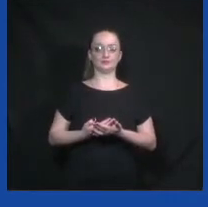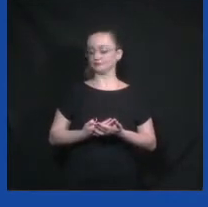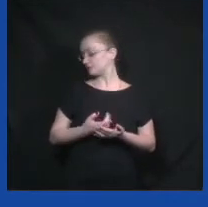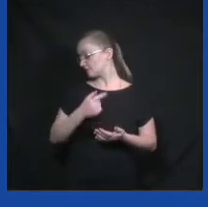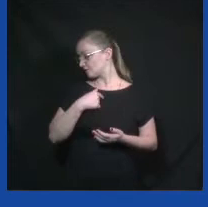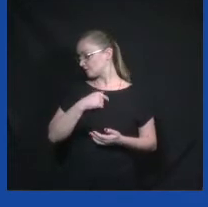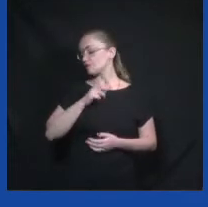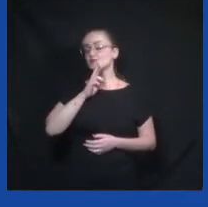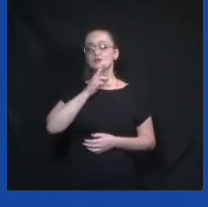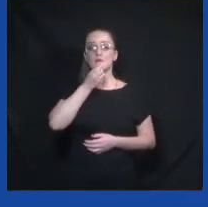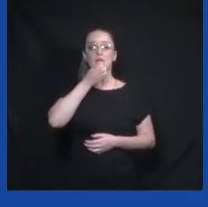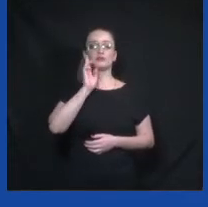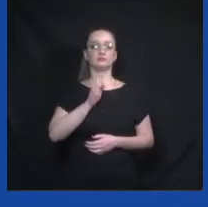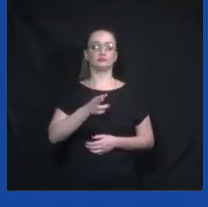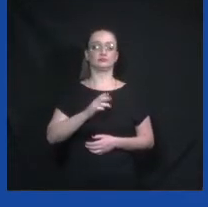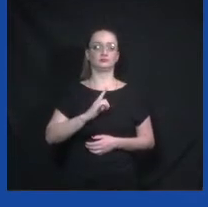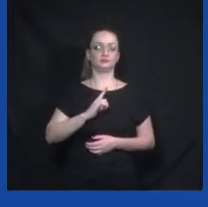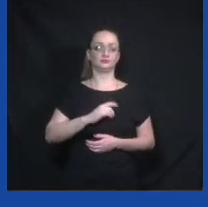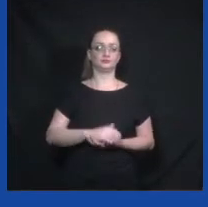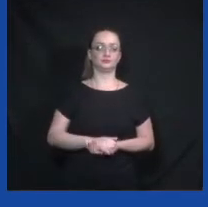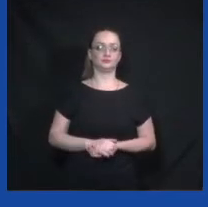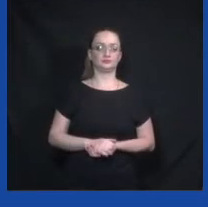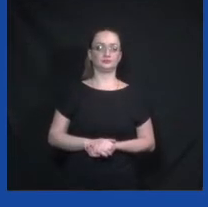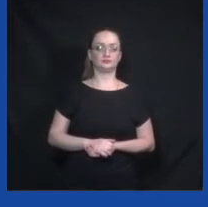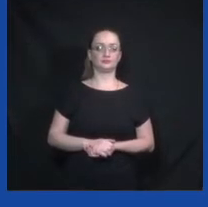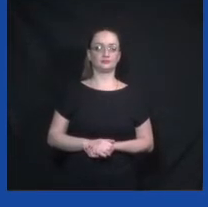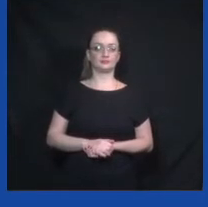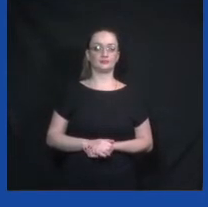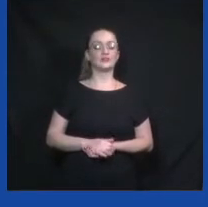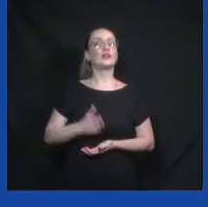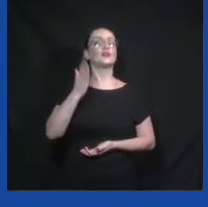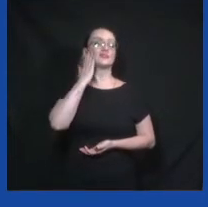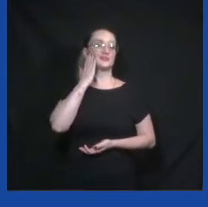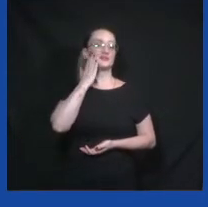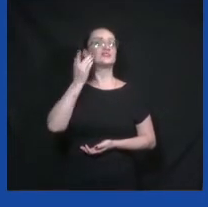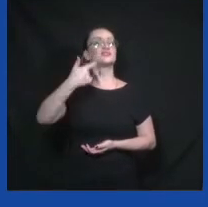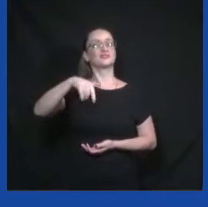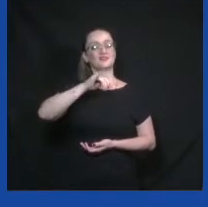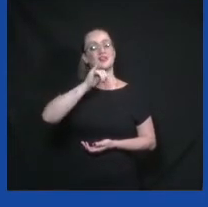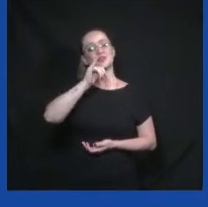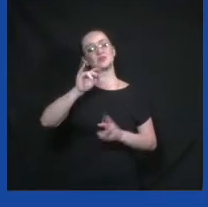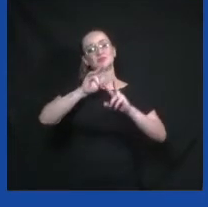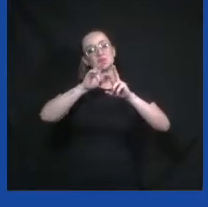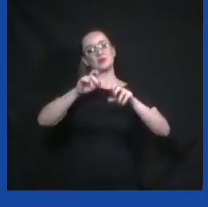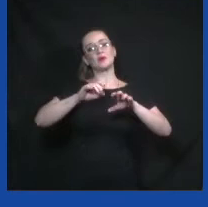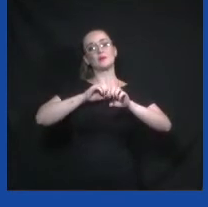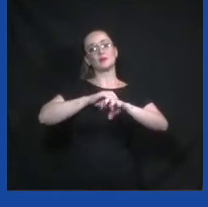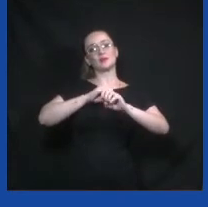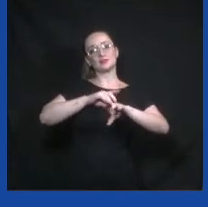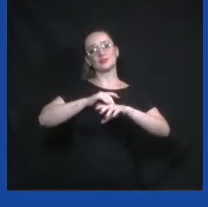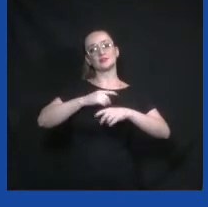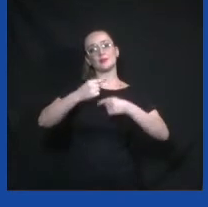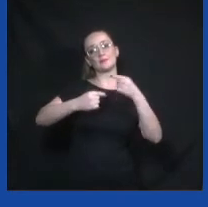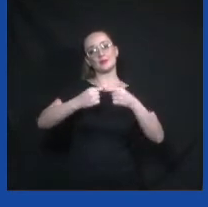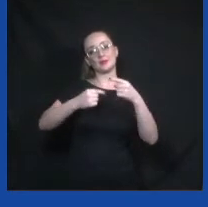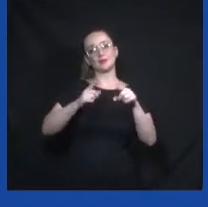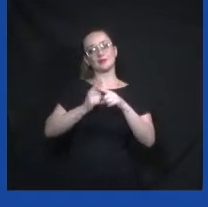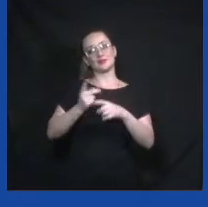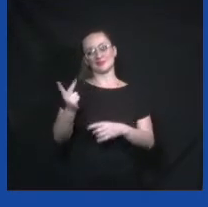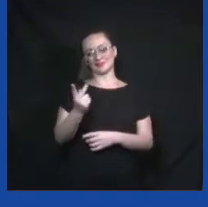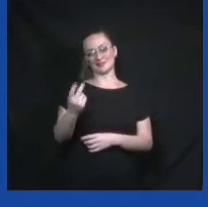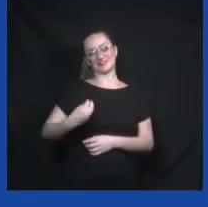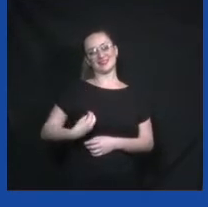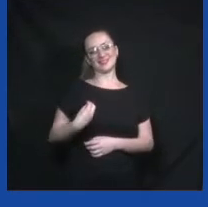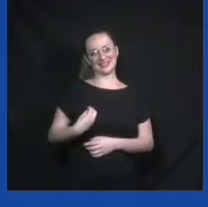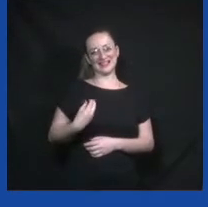exemplos. Não, esse é um eu sabia que vocês estavam falando de educação política, porque o Humberto Dantas e o Diego estão aqui. Então,